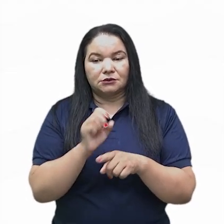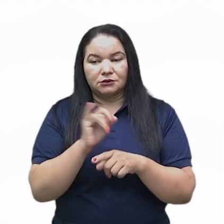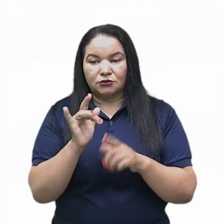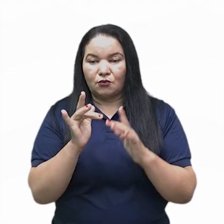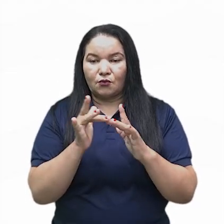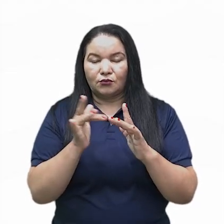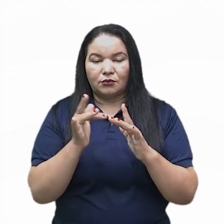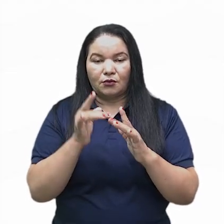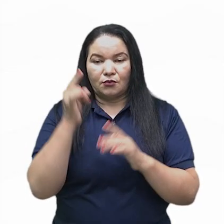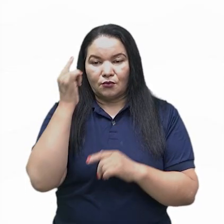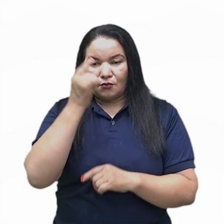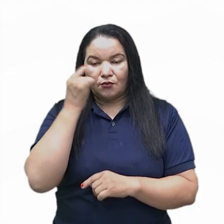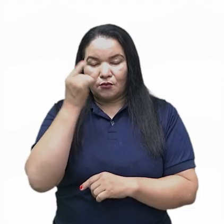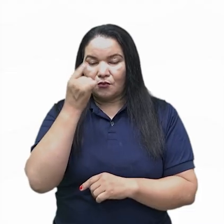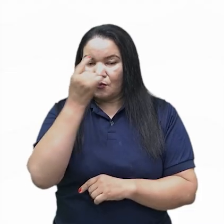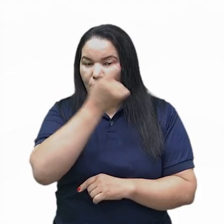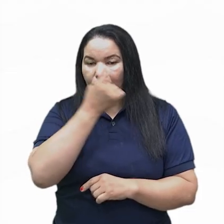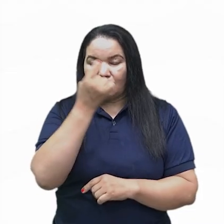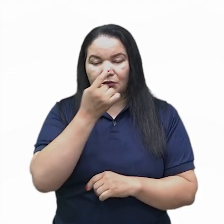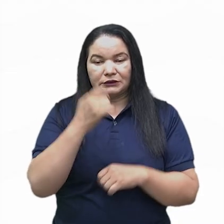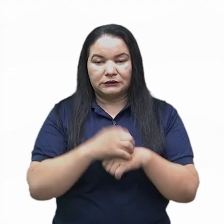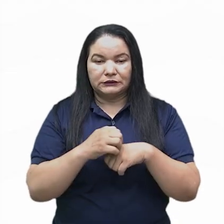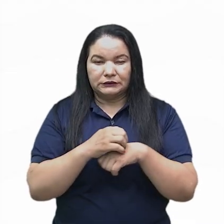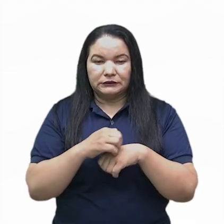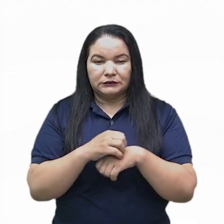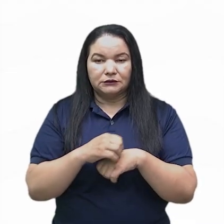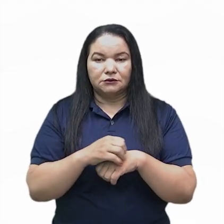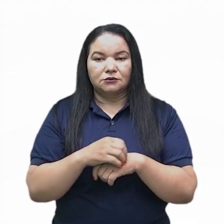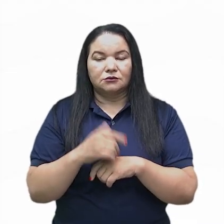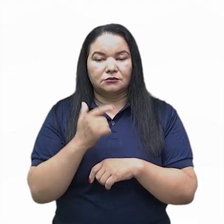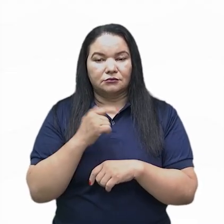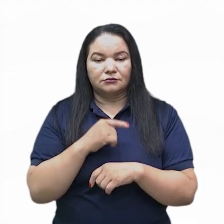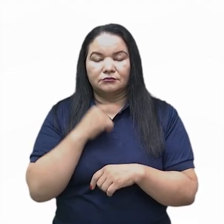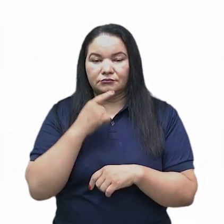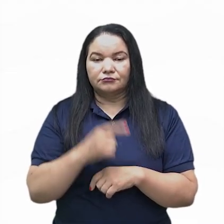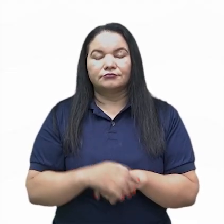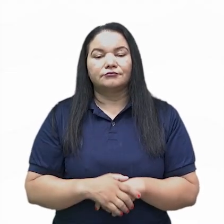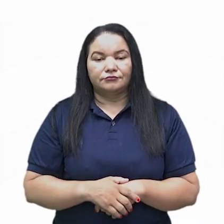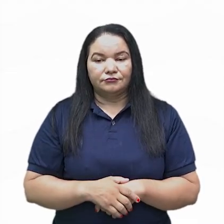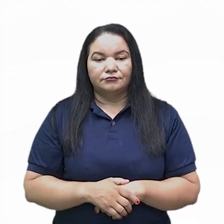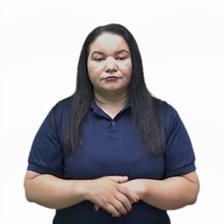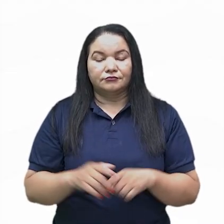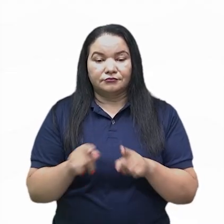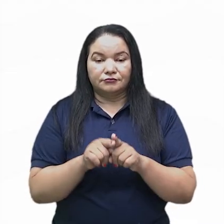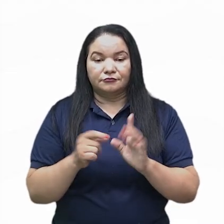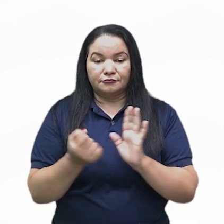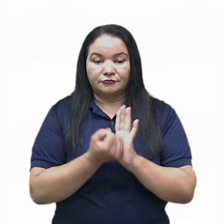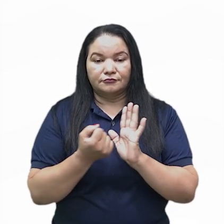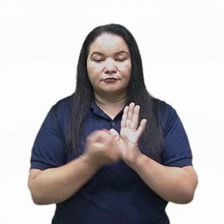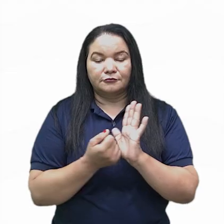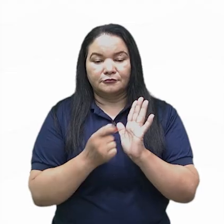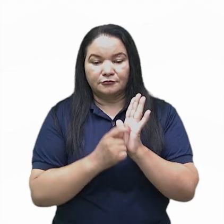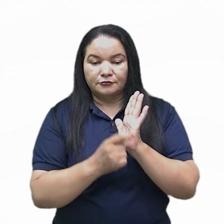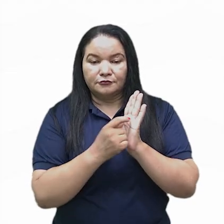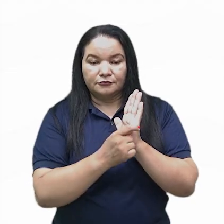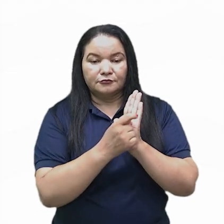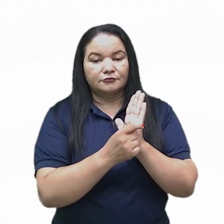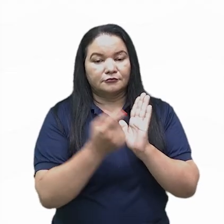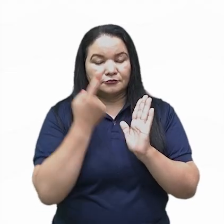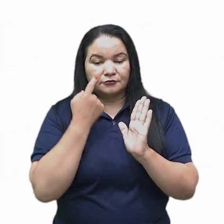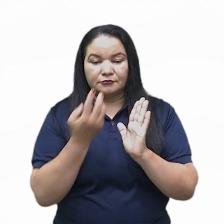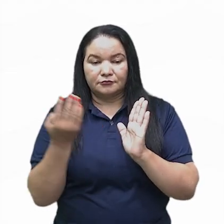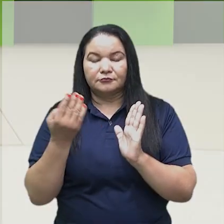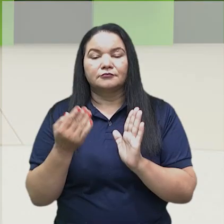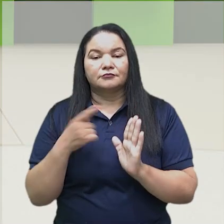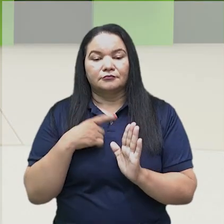contato com os olhos, né, na sua forma pura, tá bom? Então, os símbolos, né, aparecem lá nas embalagens, ok?